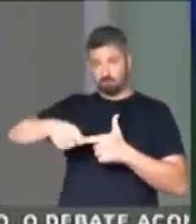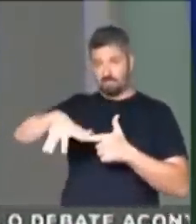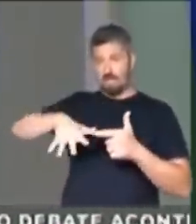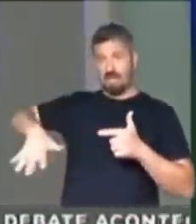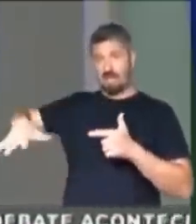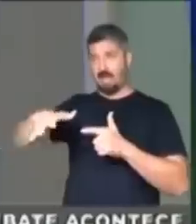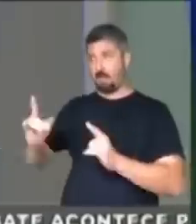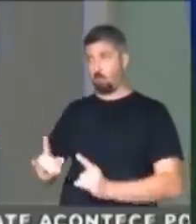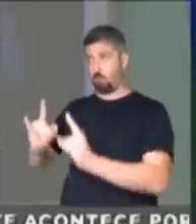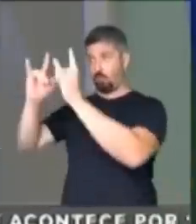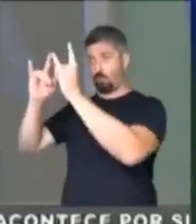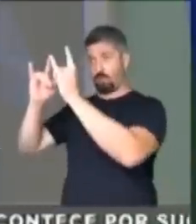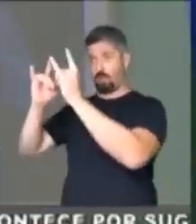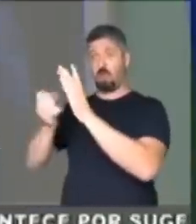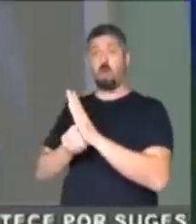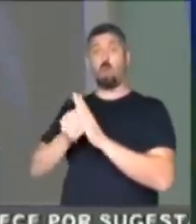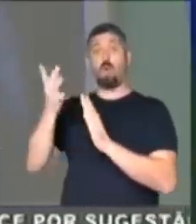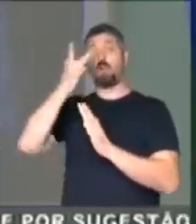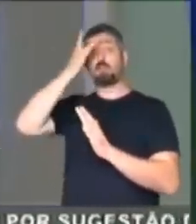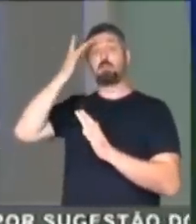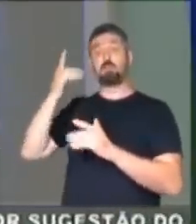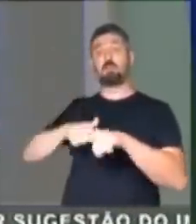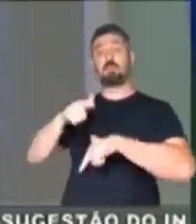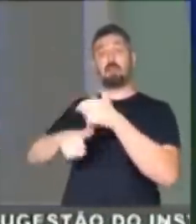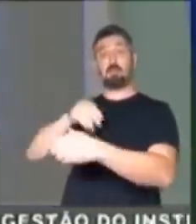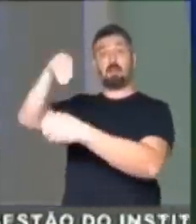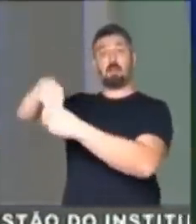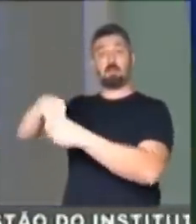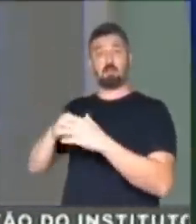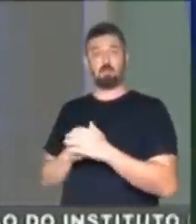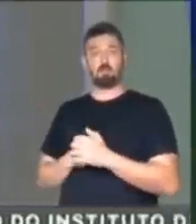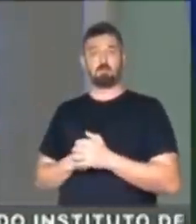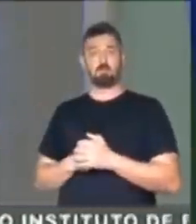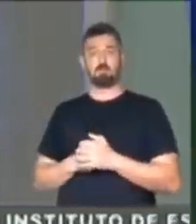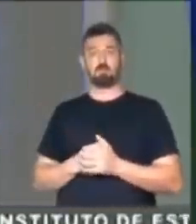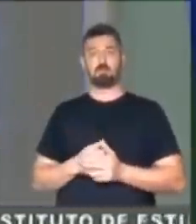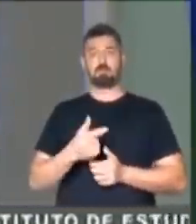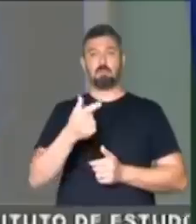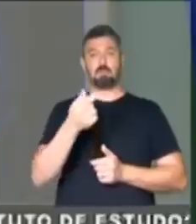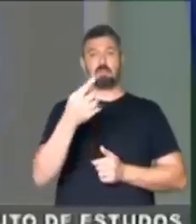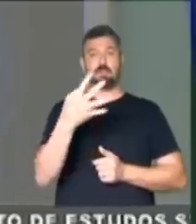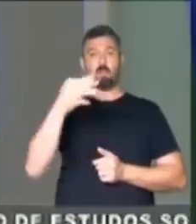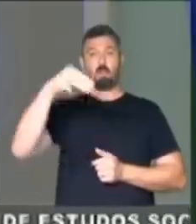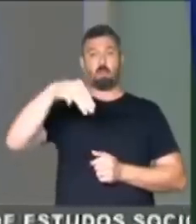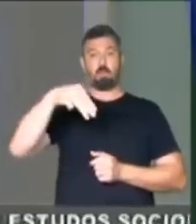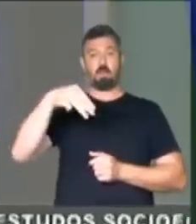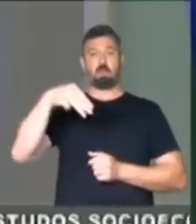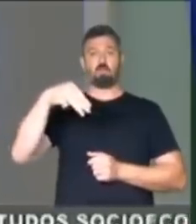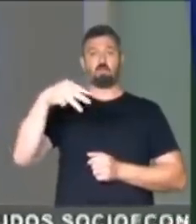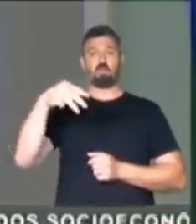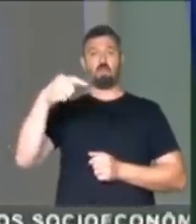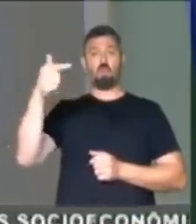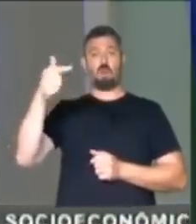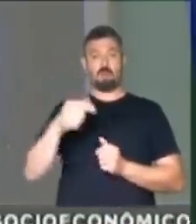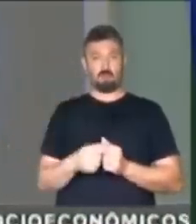prédio pelo número de funcionários, isso dá 74 metros quadrados. É um